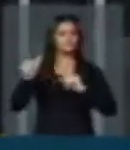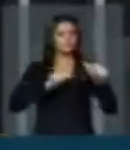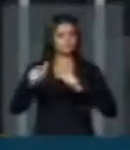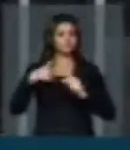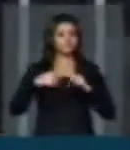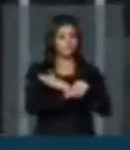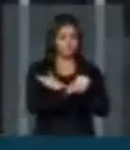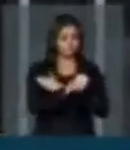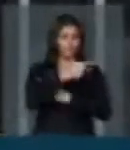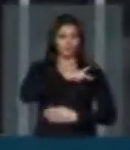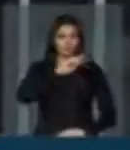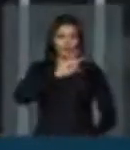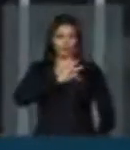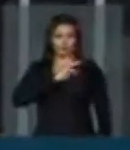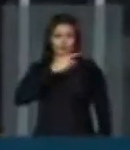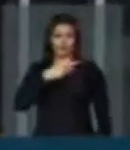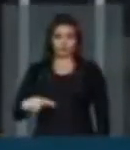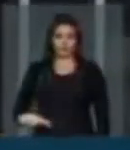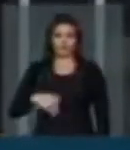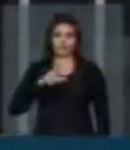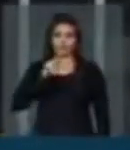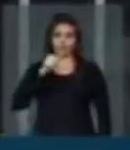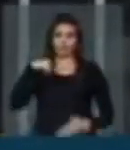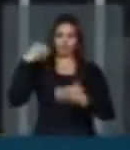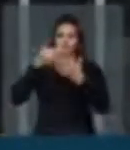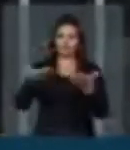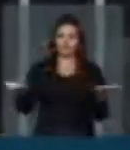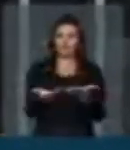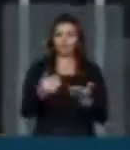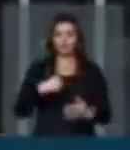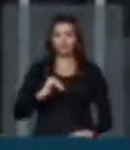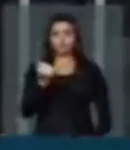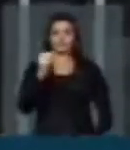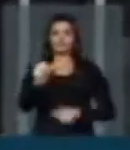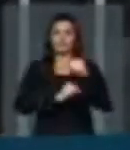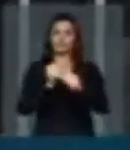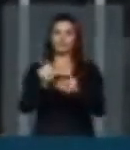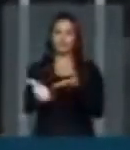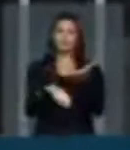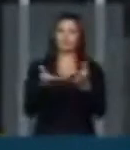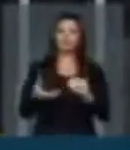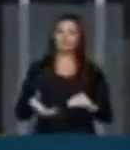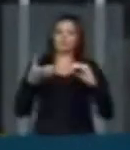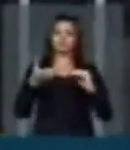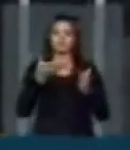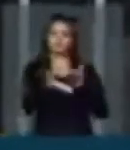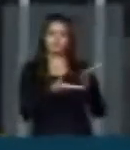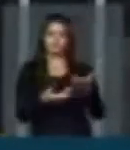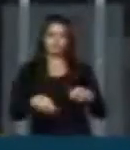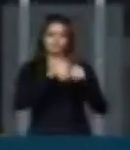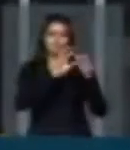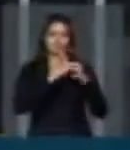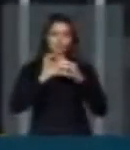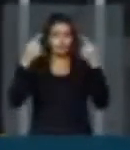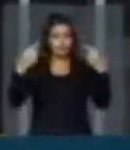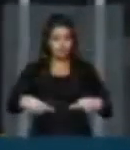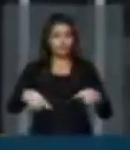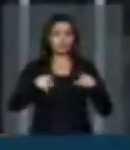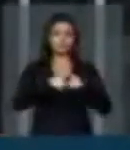do país. Trata-se, portanto, de uma oportunidade de mudança de tratamento com o Congresso, com os aliados e com a